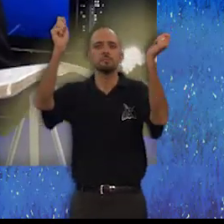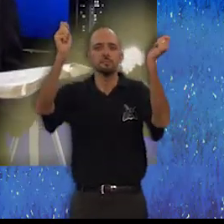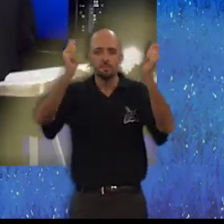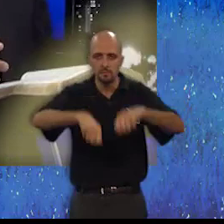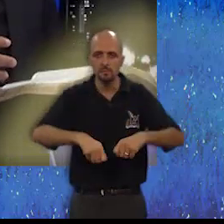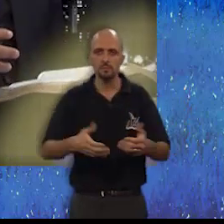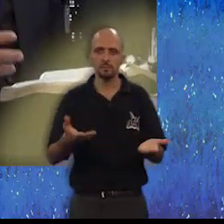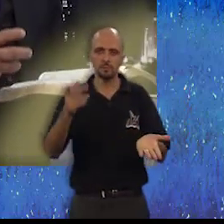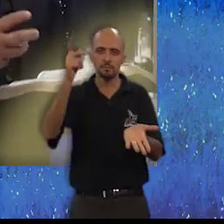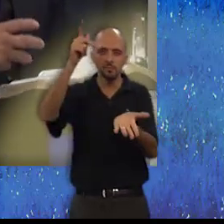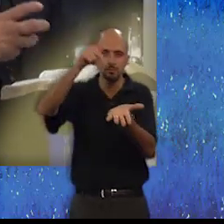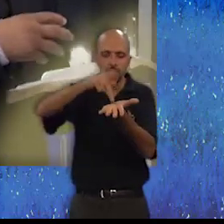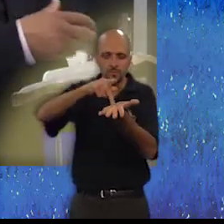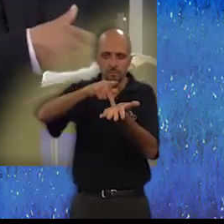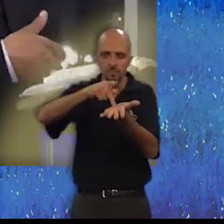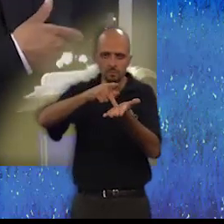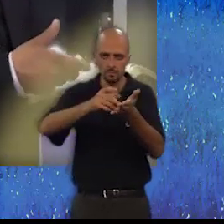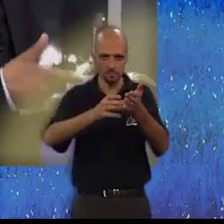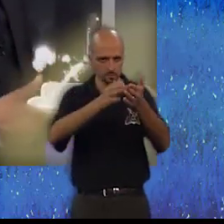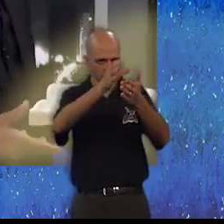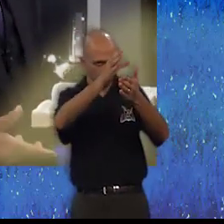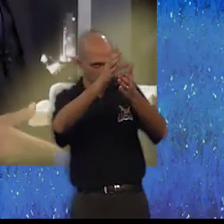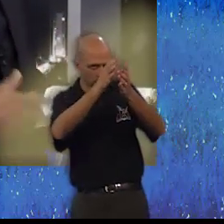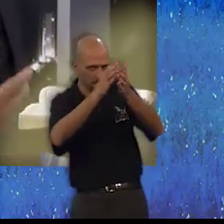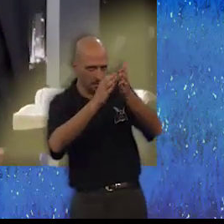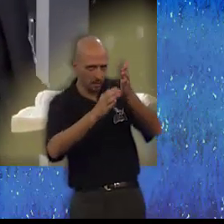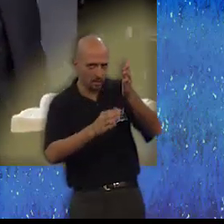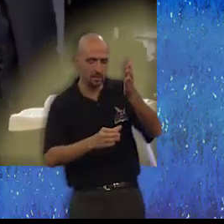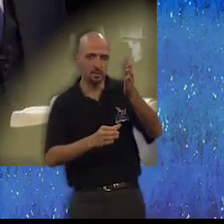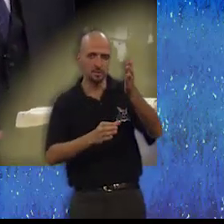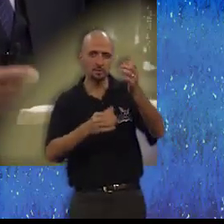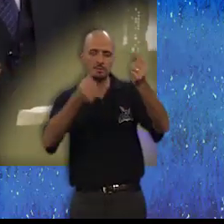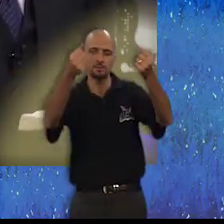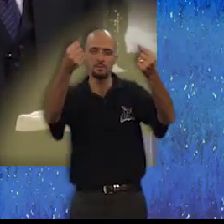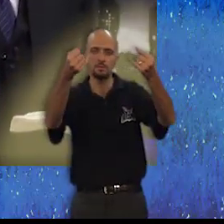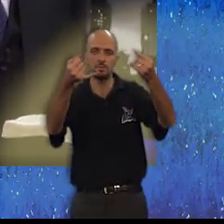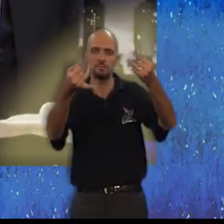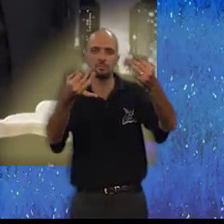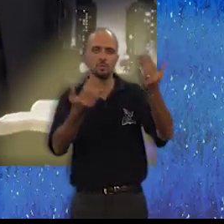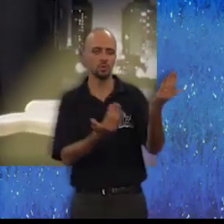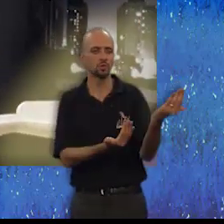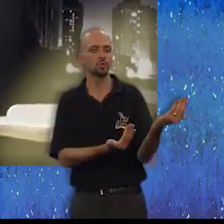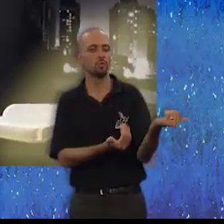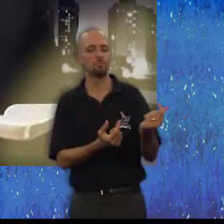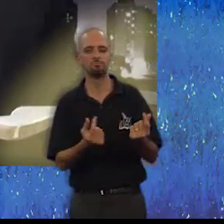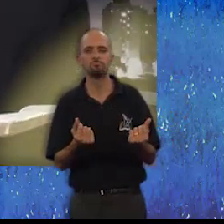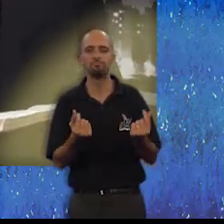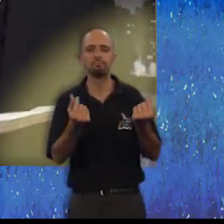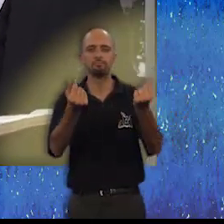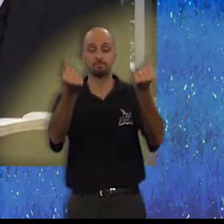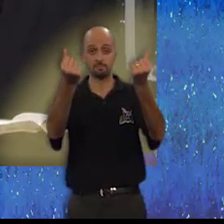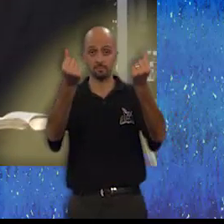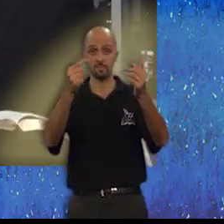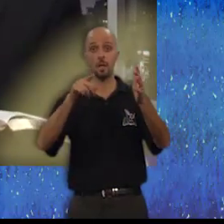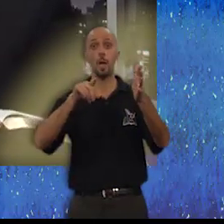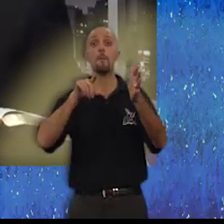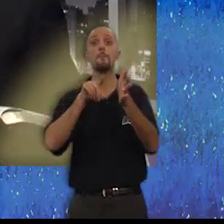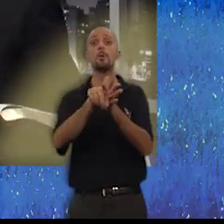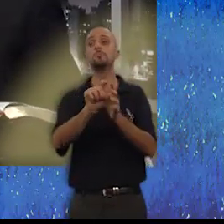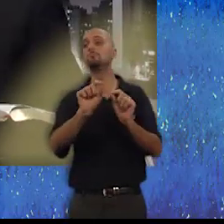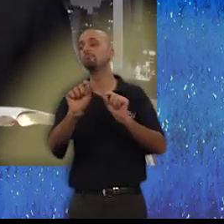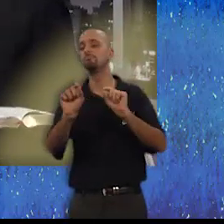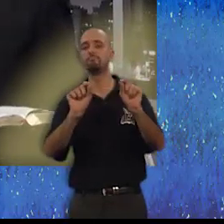Esse texto está dentro do capítulo que trata da história do jovem rico. A pergunta feita